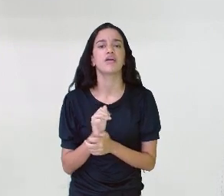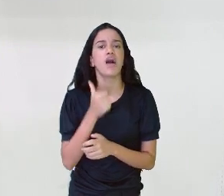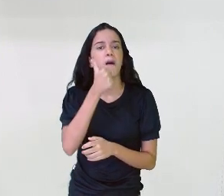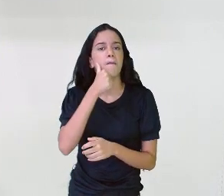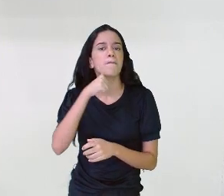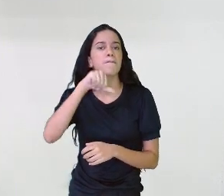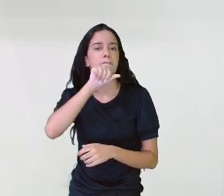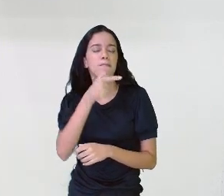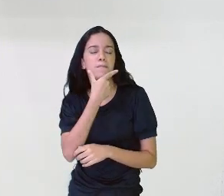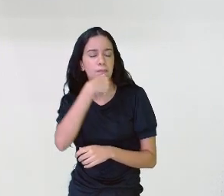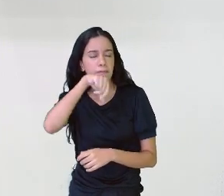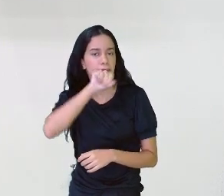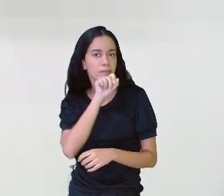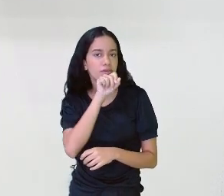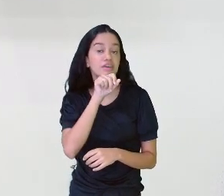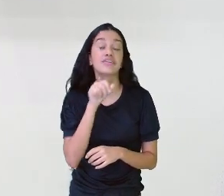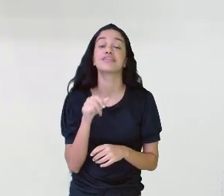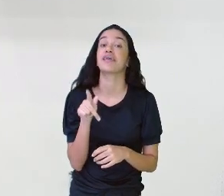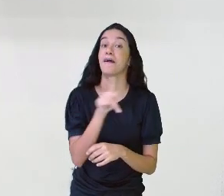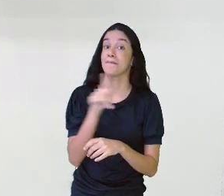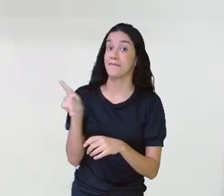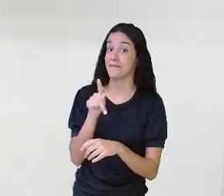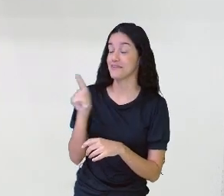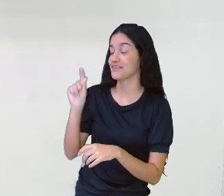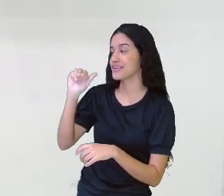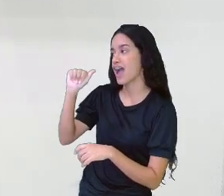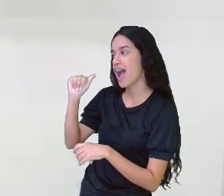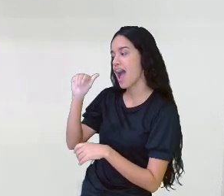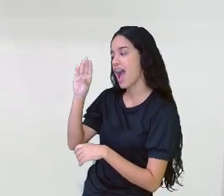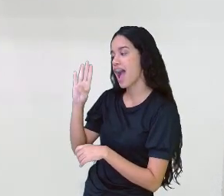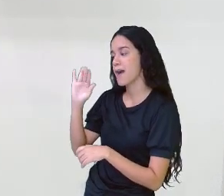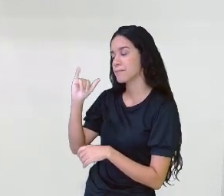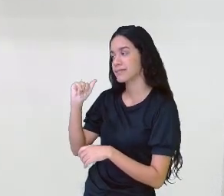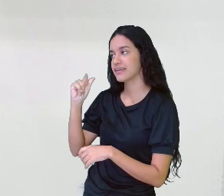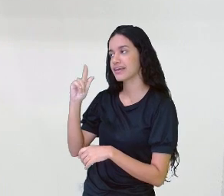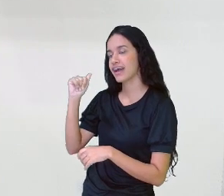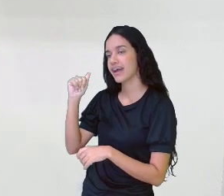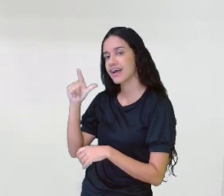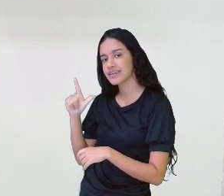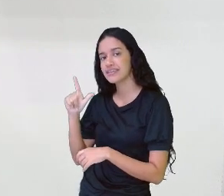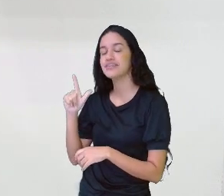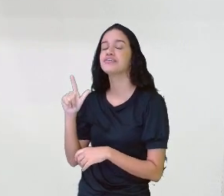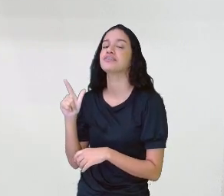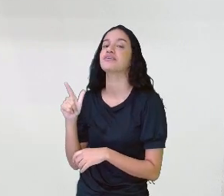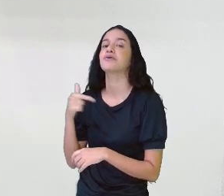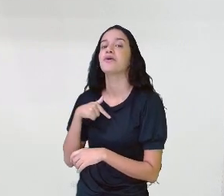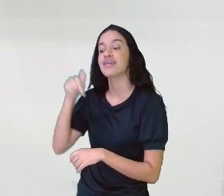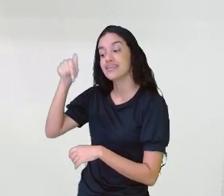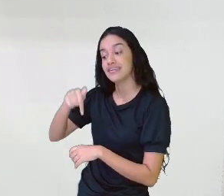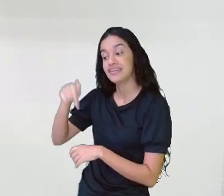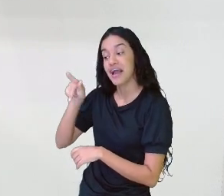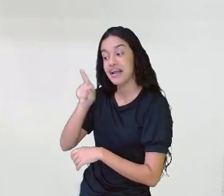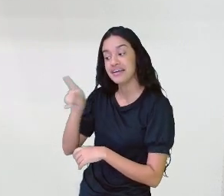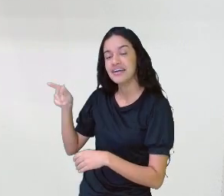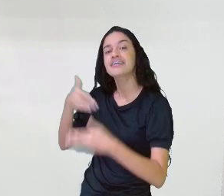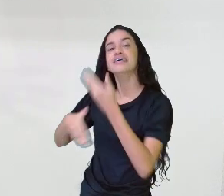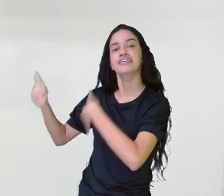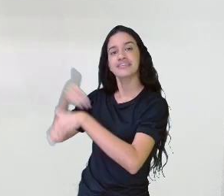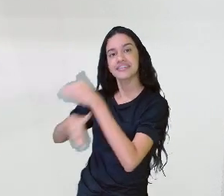e para a professora Abigail Viana, que está aqui para fazer essa interação,